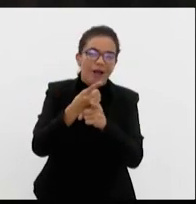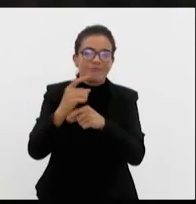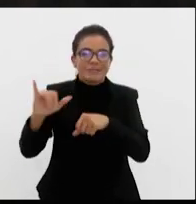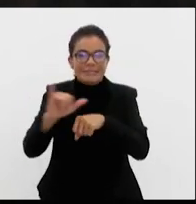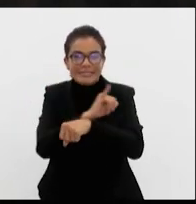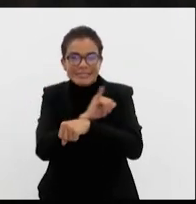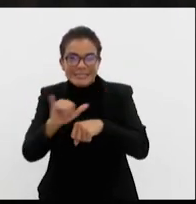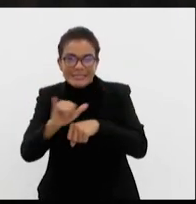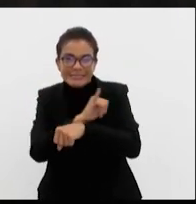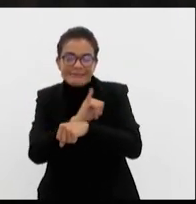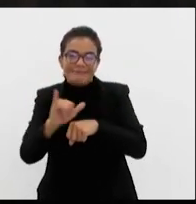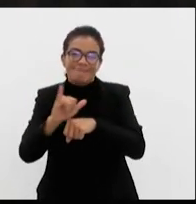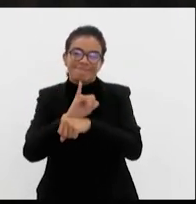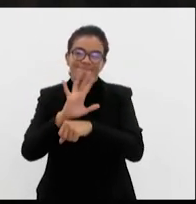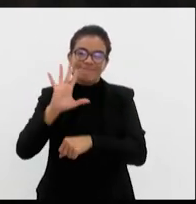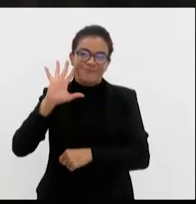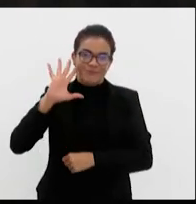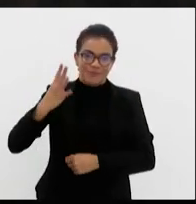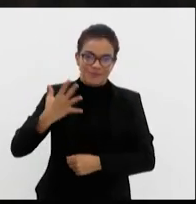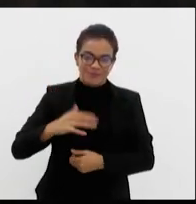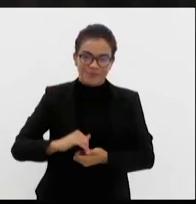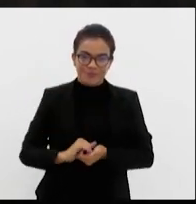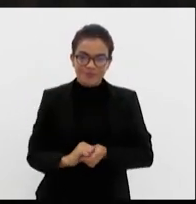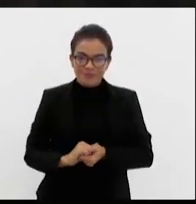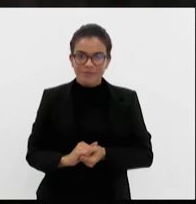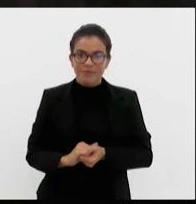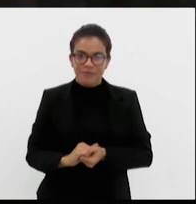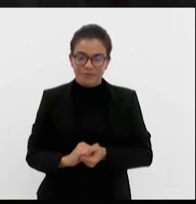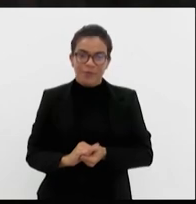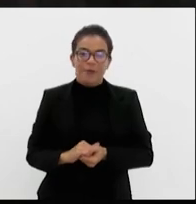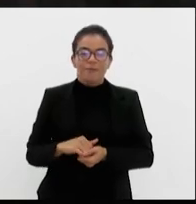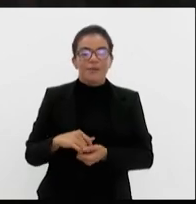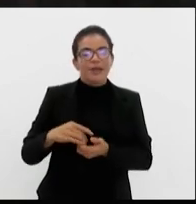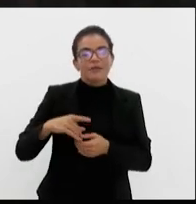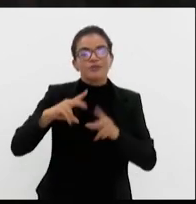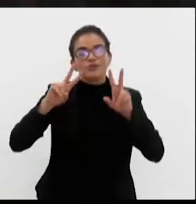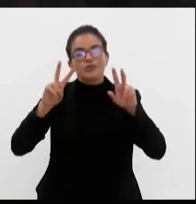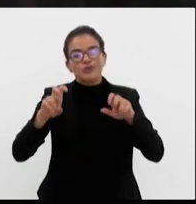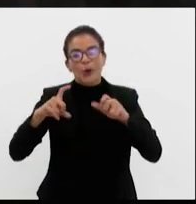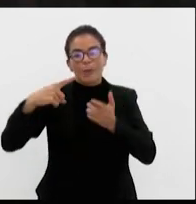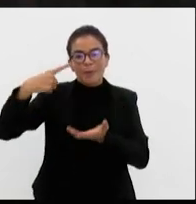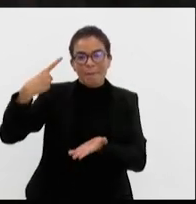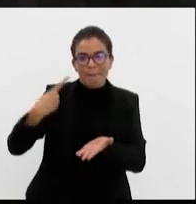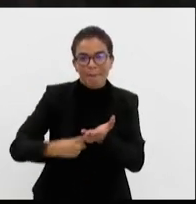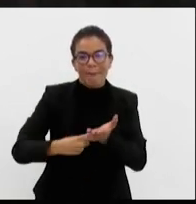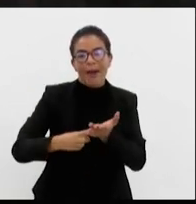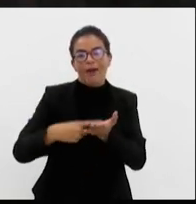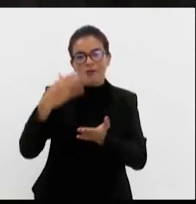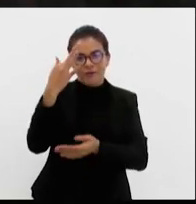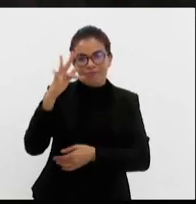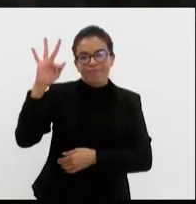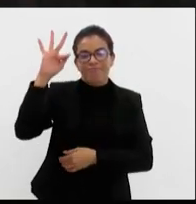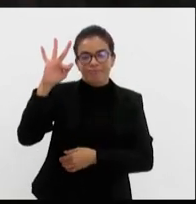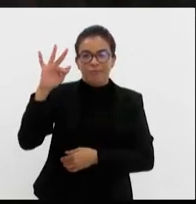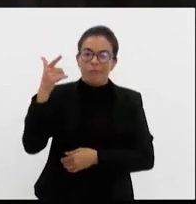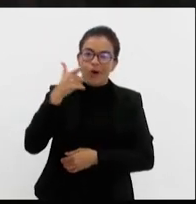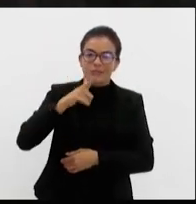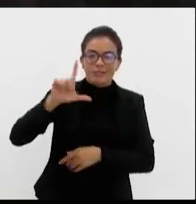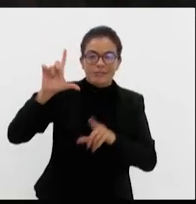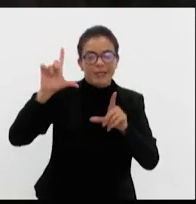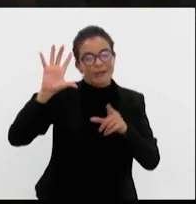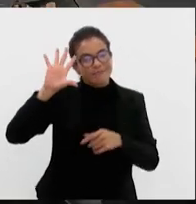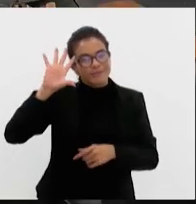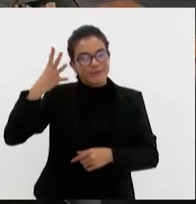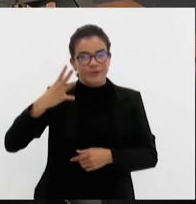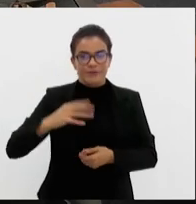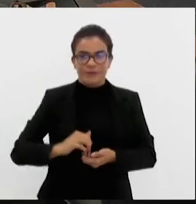democrático, para que essas questões do Pacto Federativo possam ser minoradas. Muito obrigado, senhor